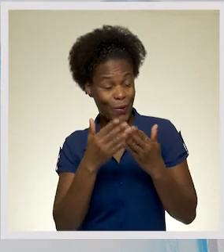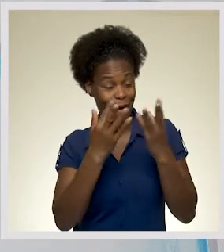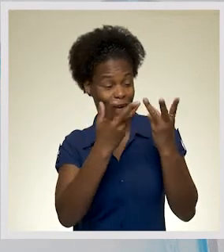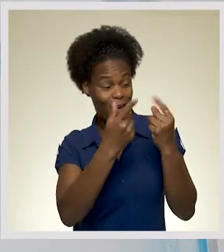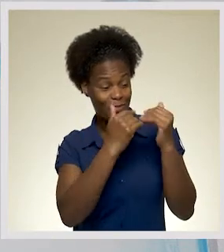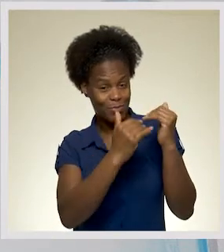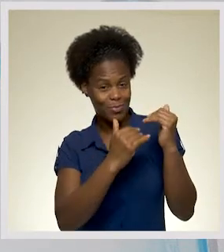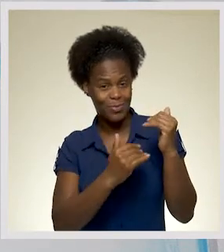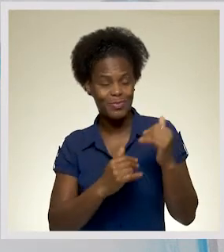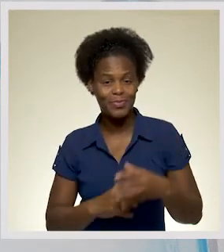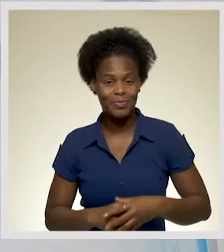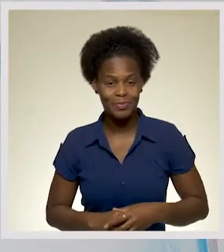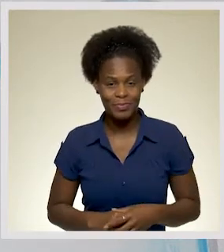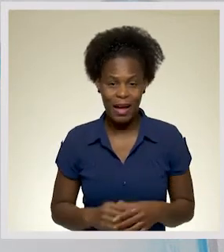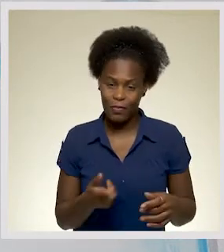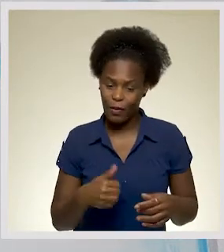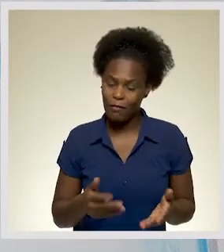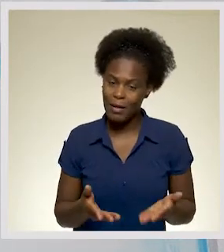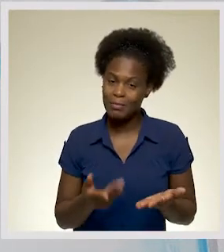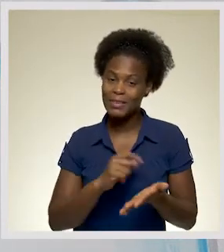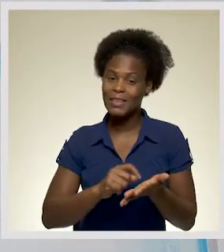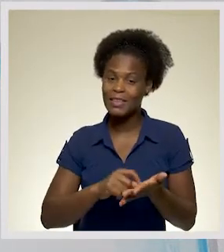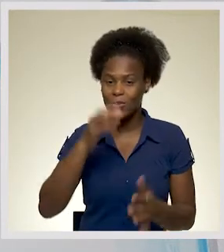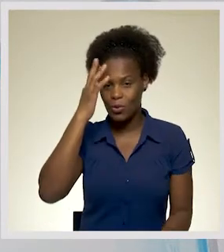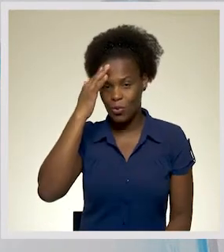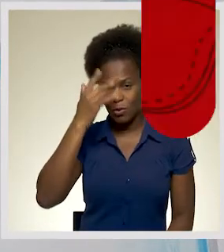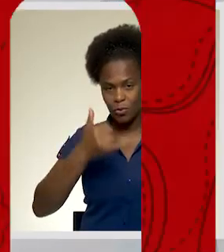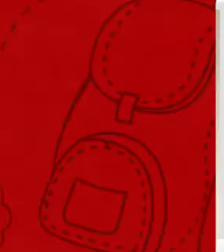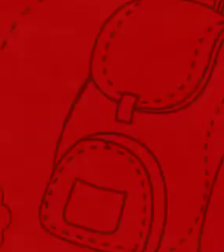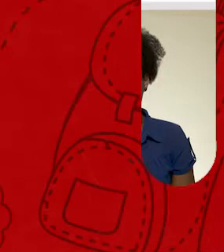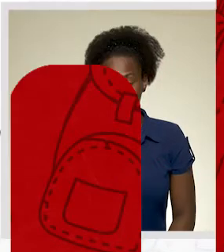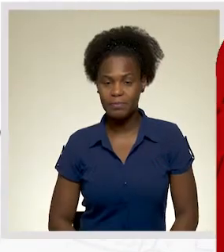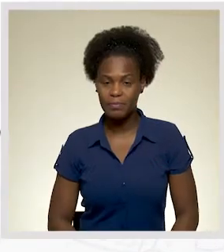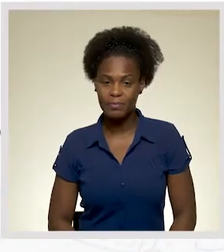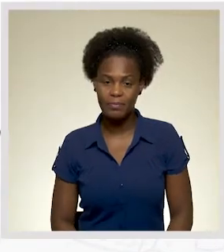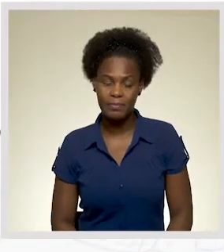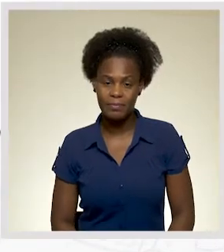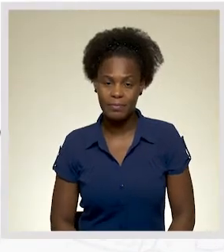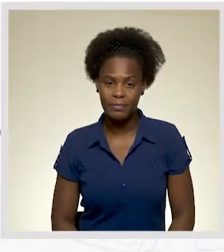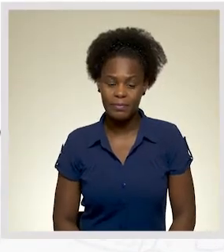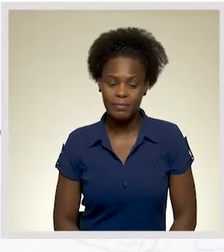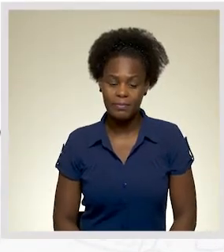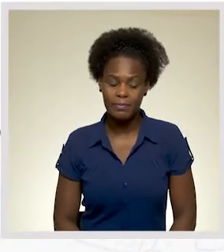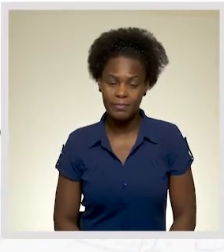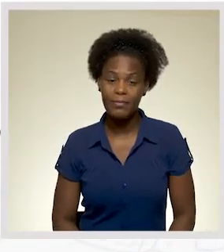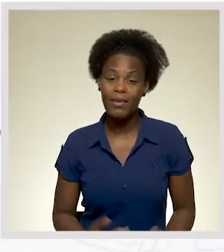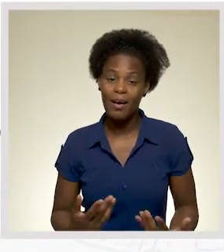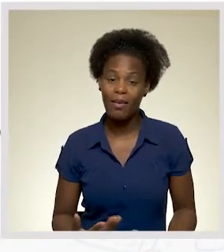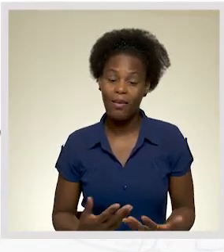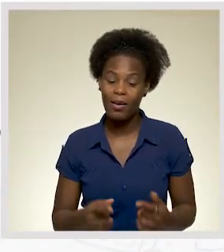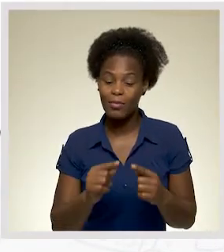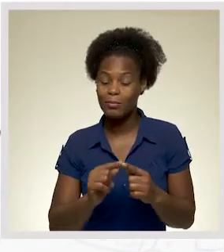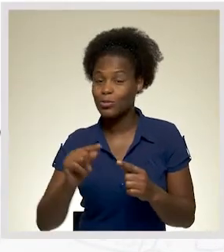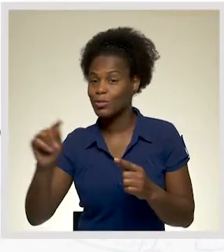que serve. E vamos ao exercício número 2. Viram? Agora vamos fazer a